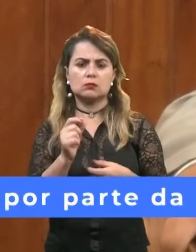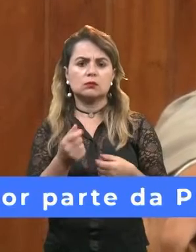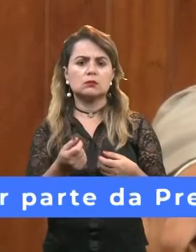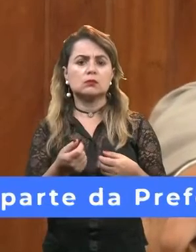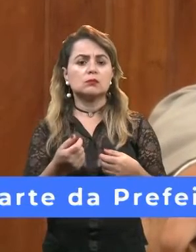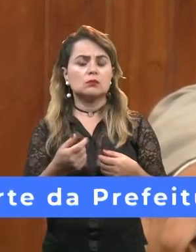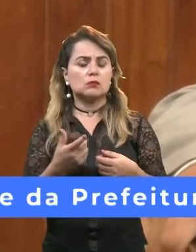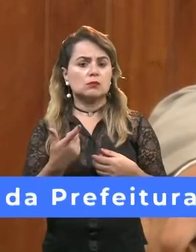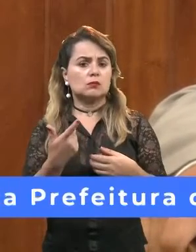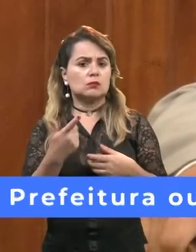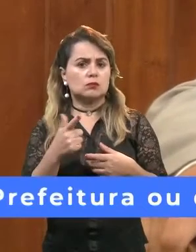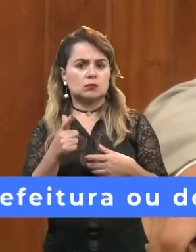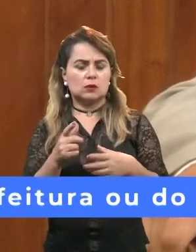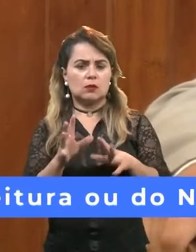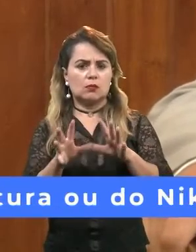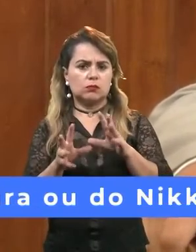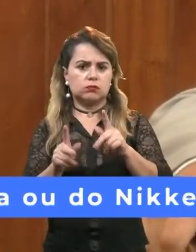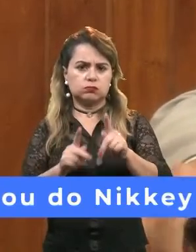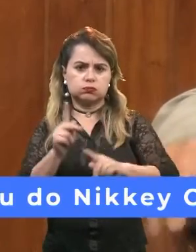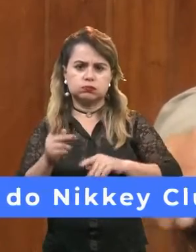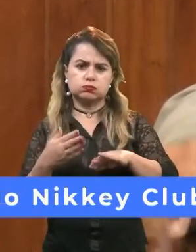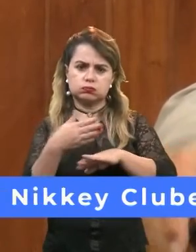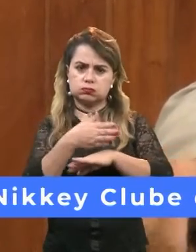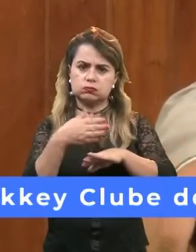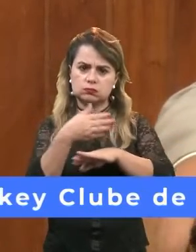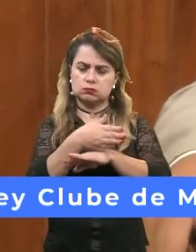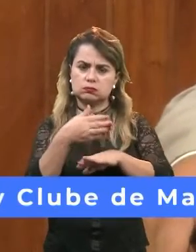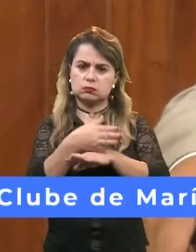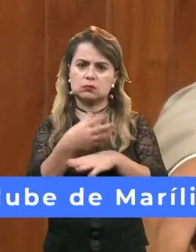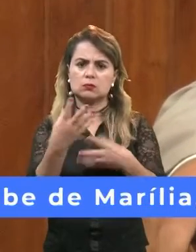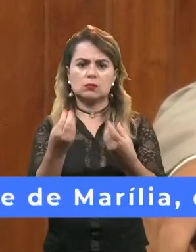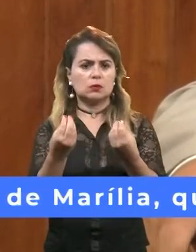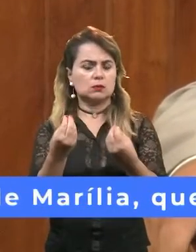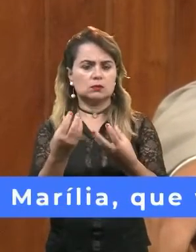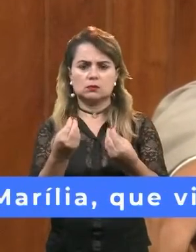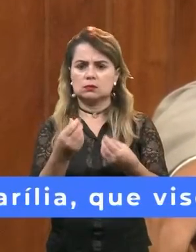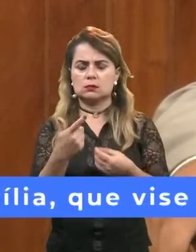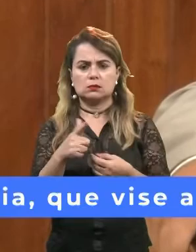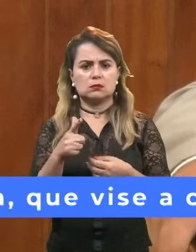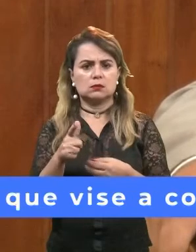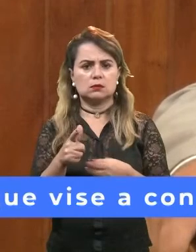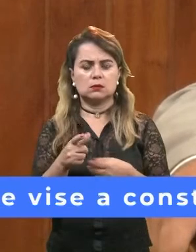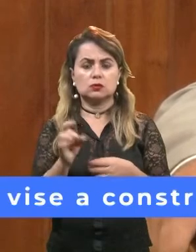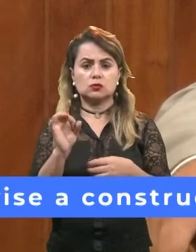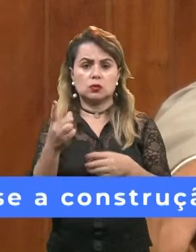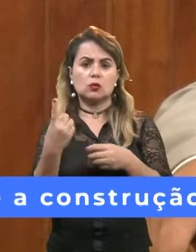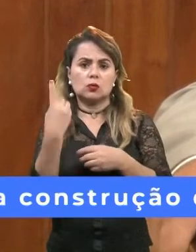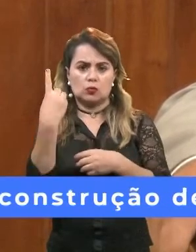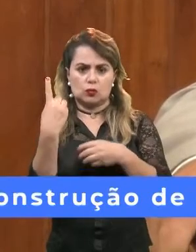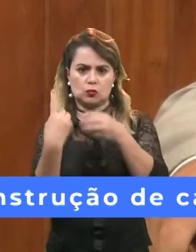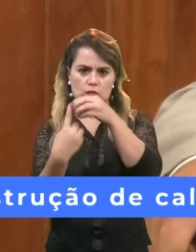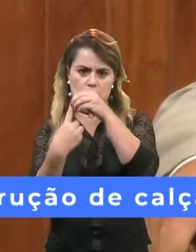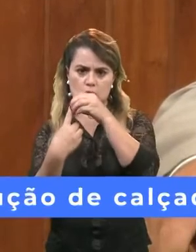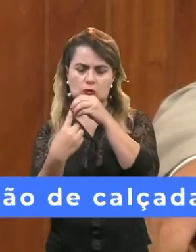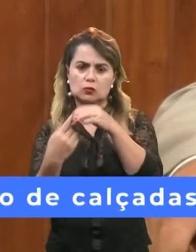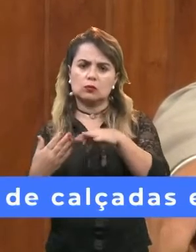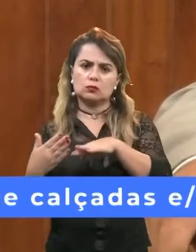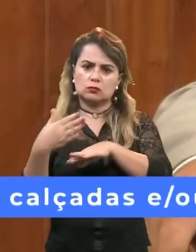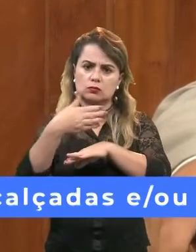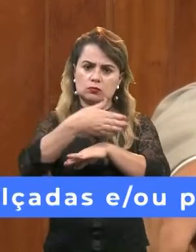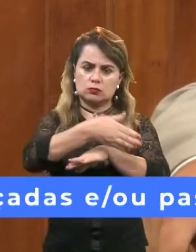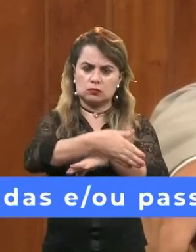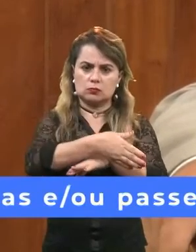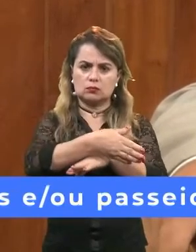muitos acessos, é um bairro que você entra e sai ali só por uma via só, e a